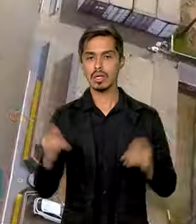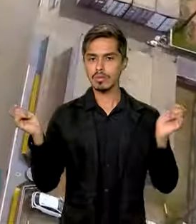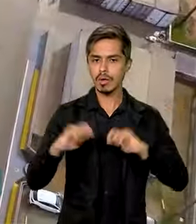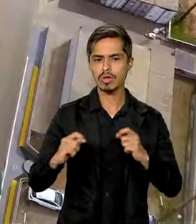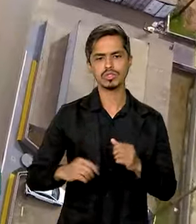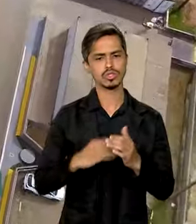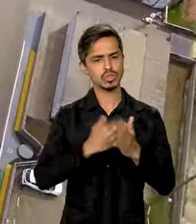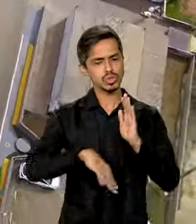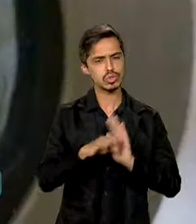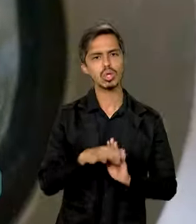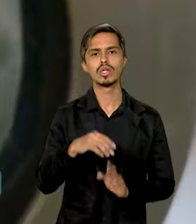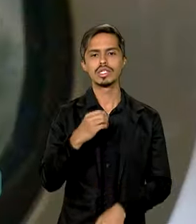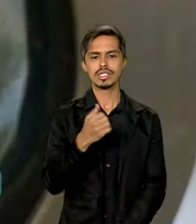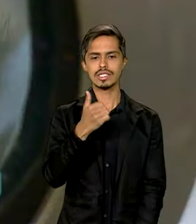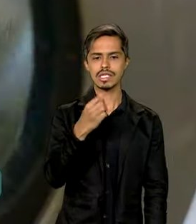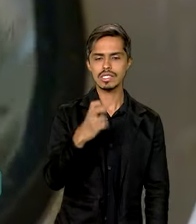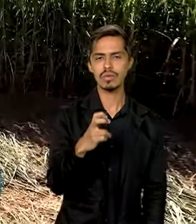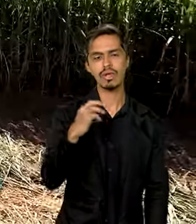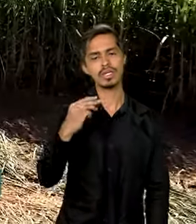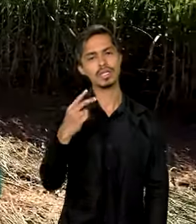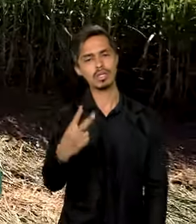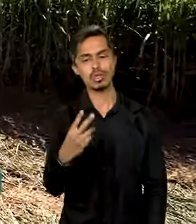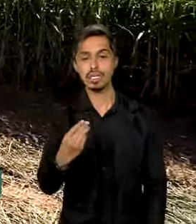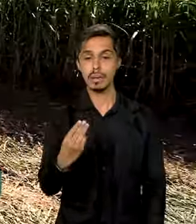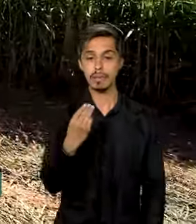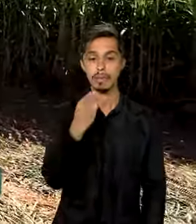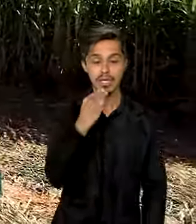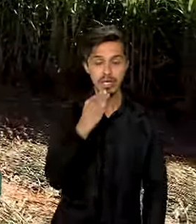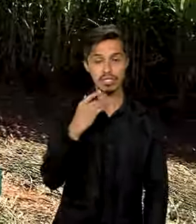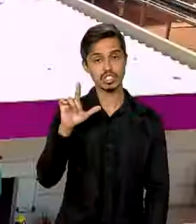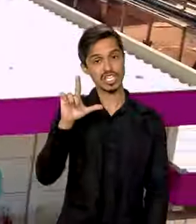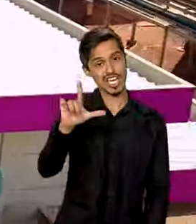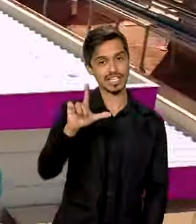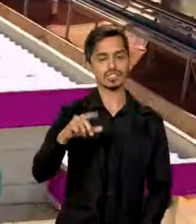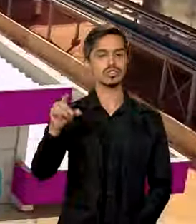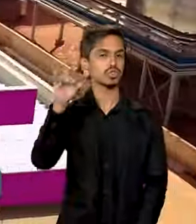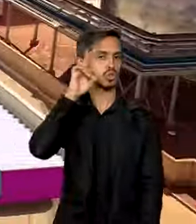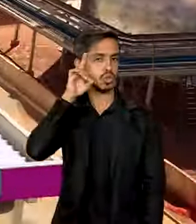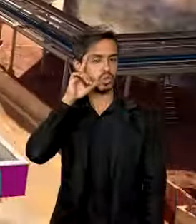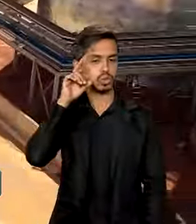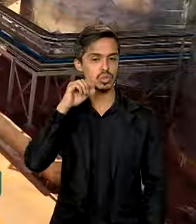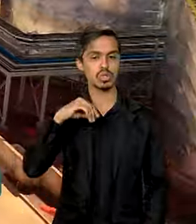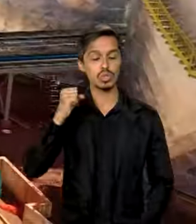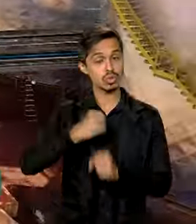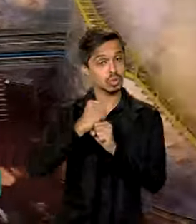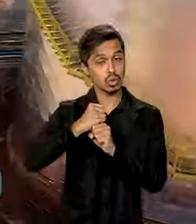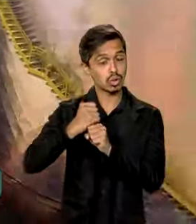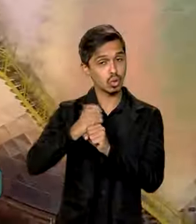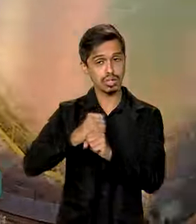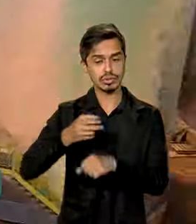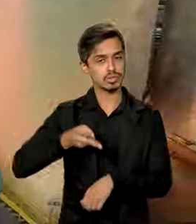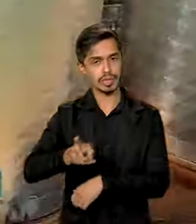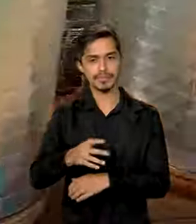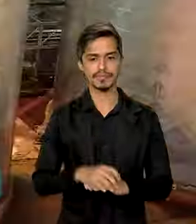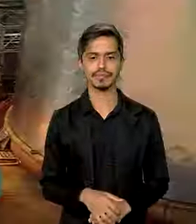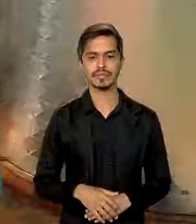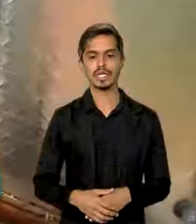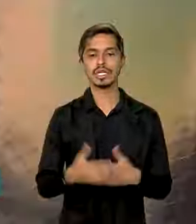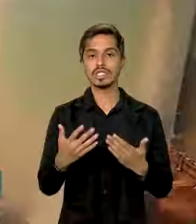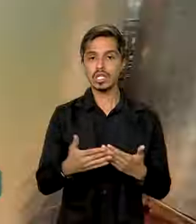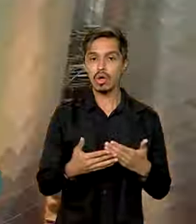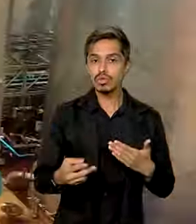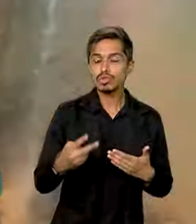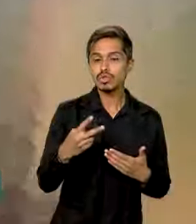produção de 152 milhões de litros por ano. E a estimativa é que até 2033, a